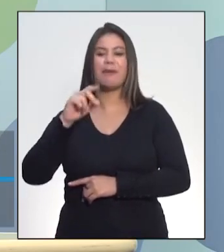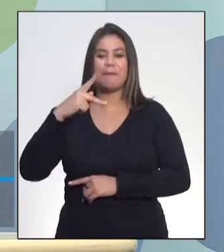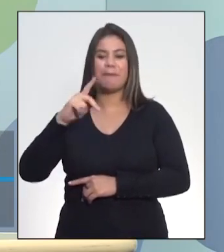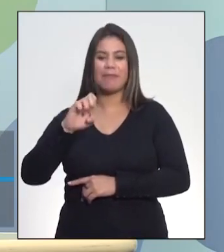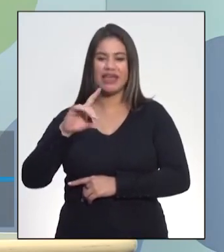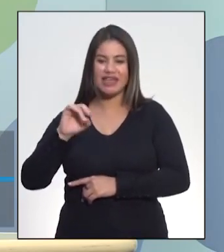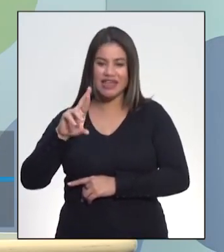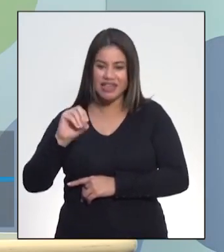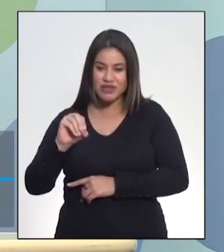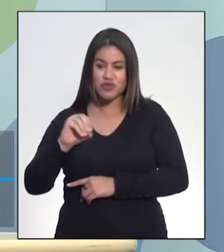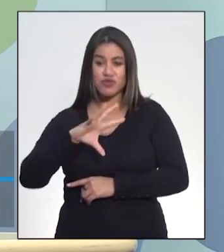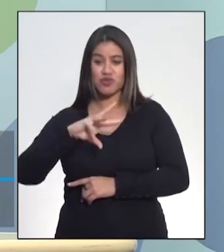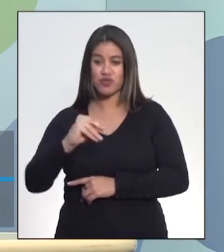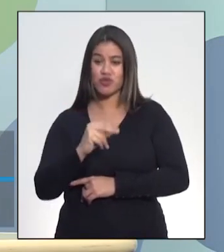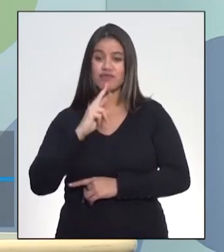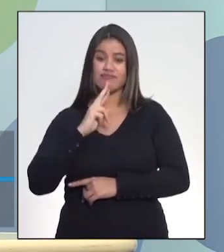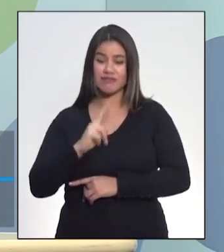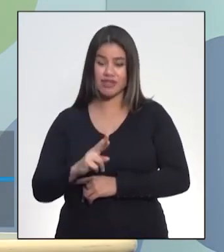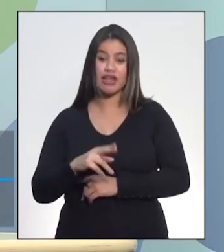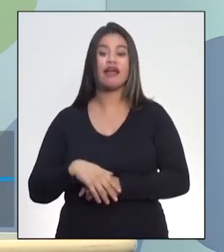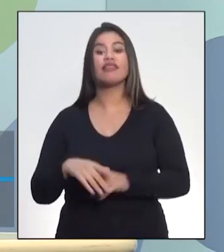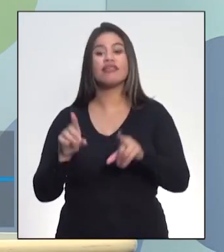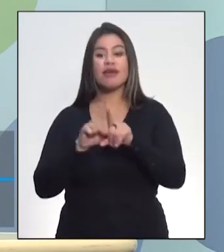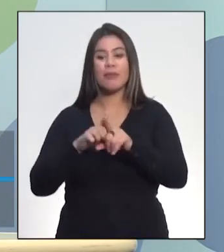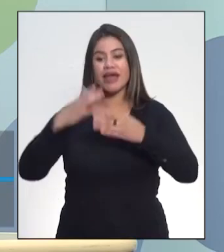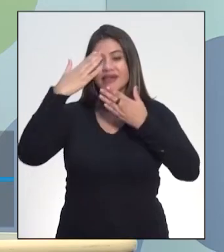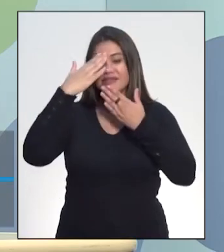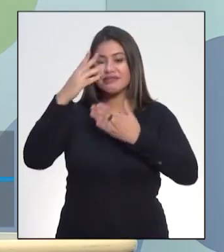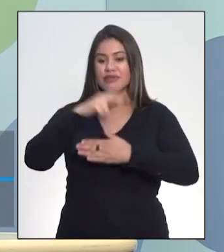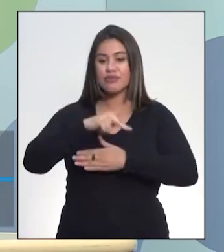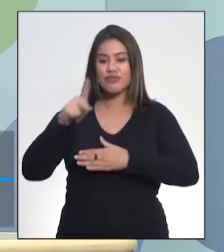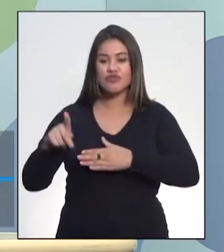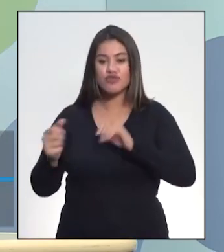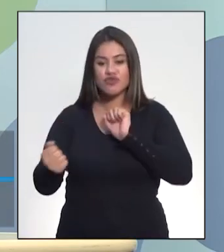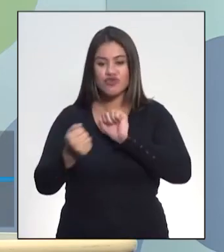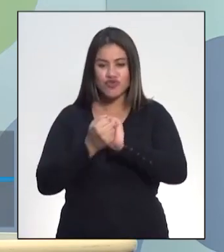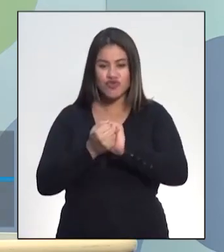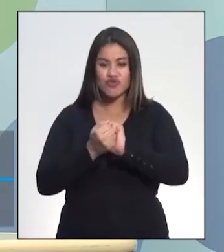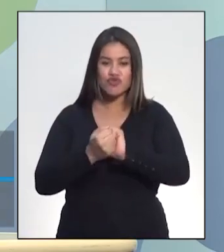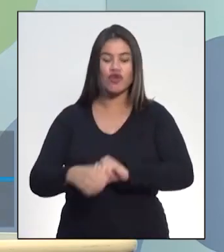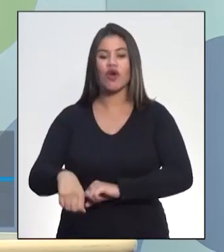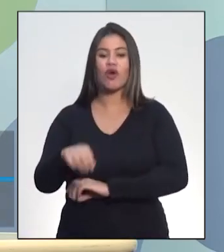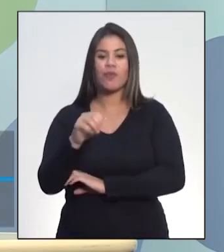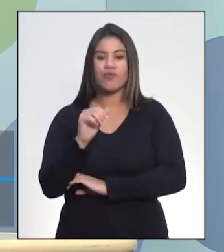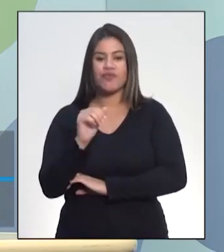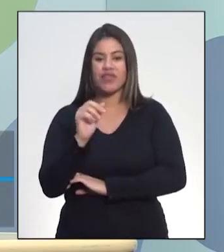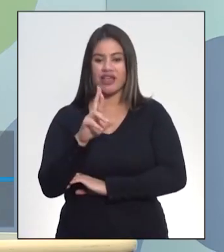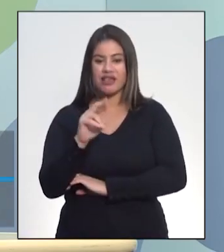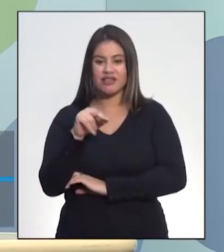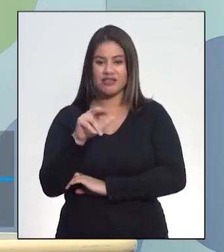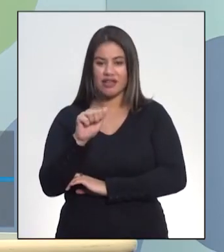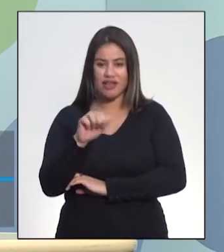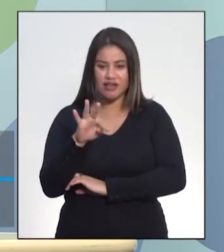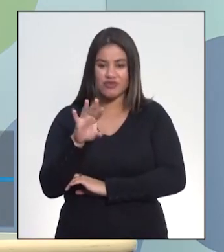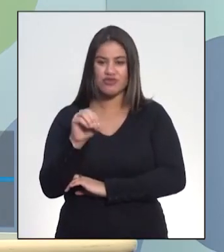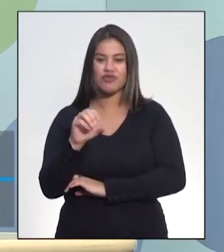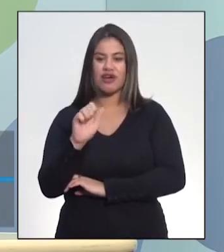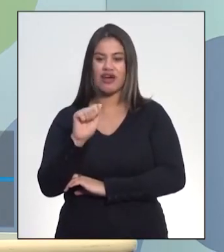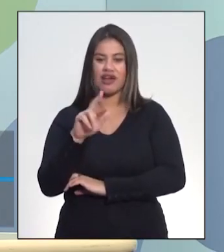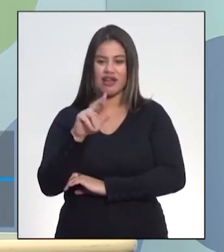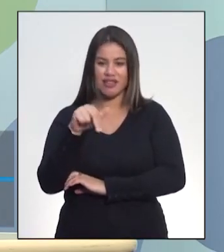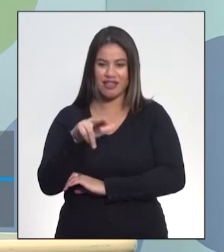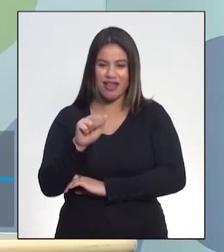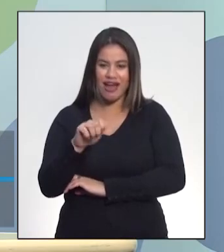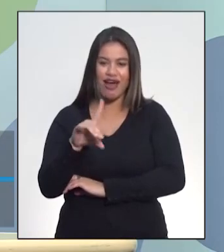de vários professores, entre eles Renato, Arnaldo, Delma, Bernadette, Almir, João e